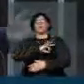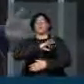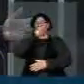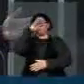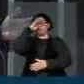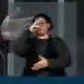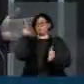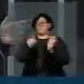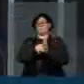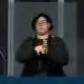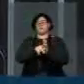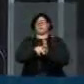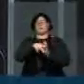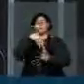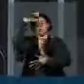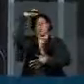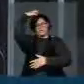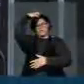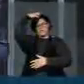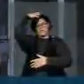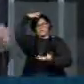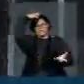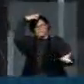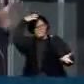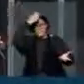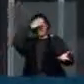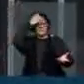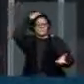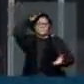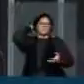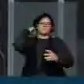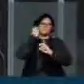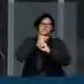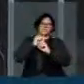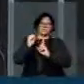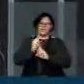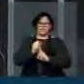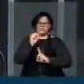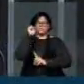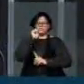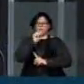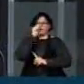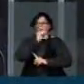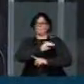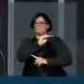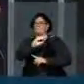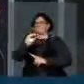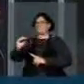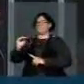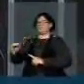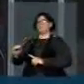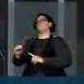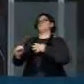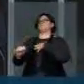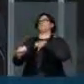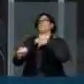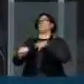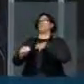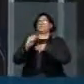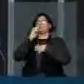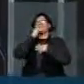onde havia escravos, numa sociedade onde as mulheres eram absolutamente discriminadas. Nós também